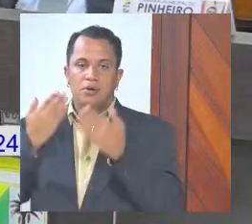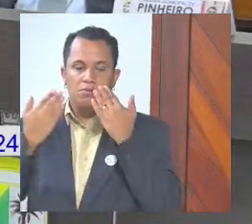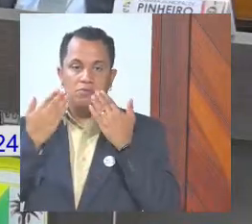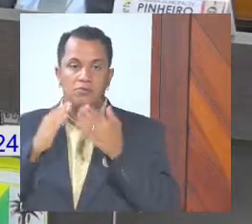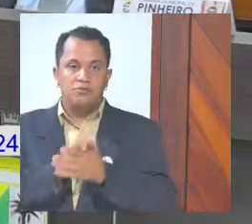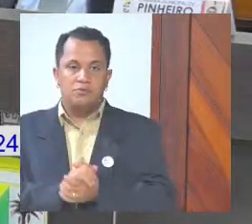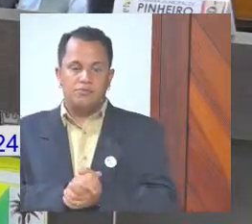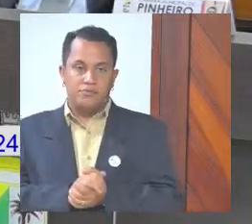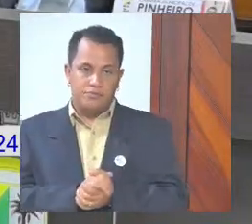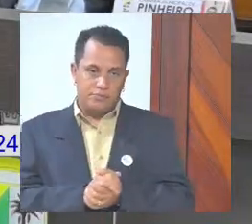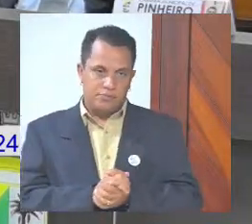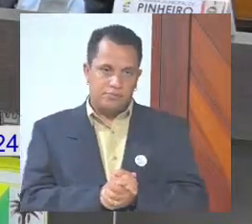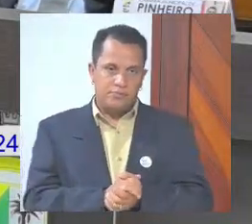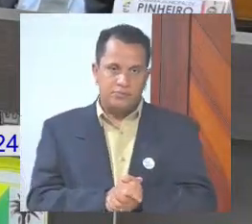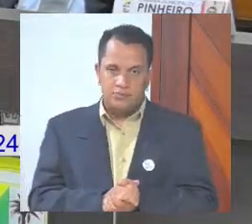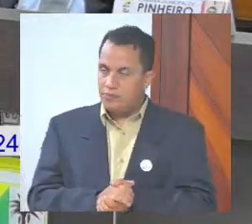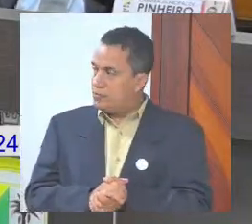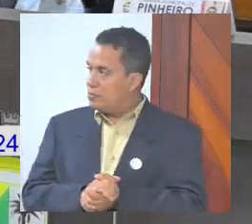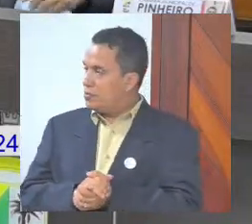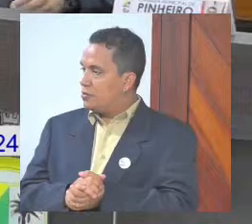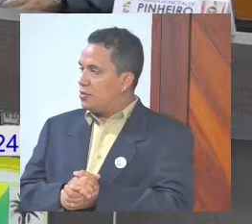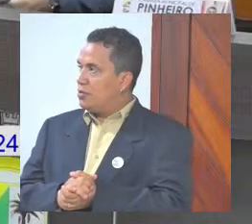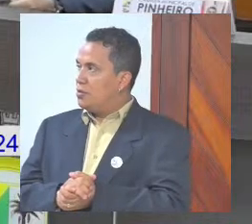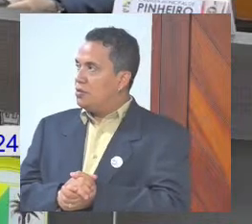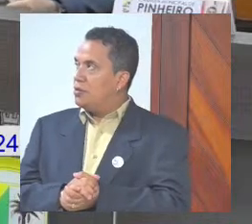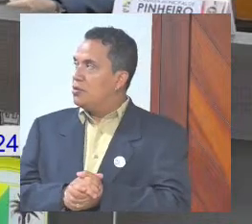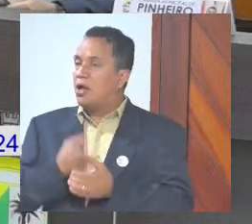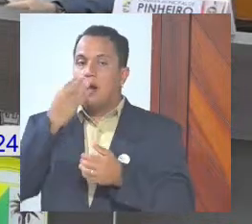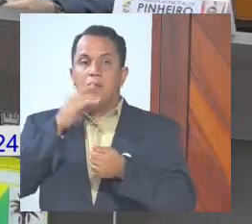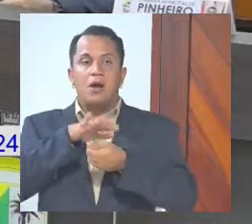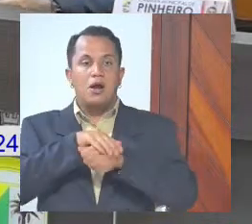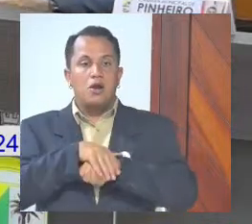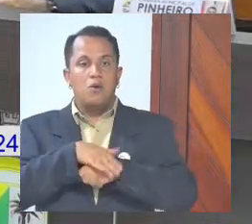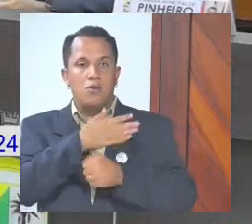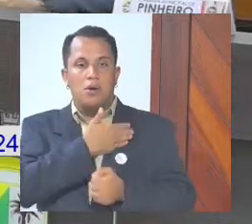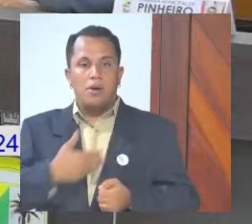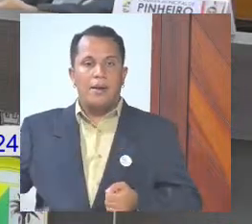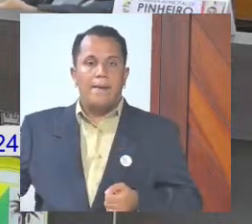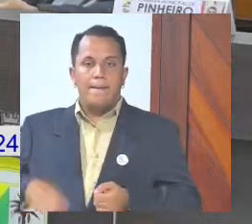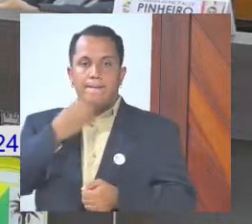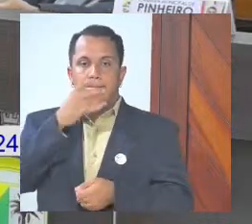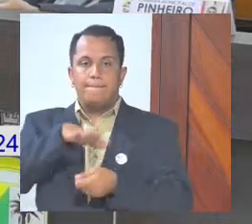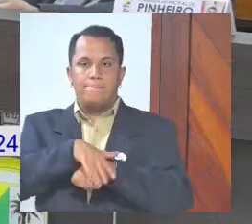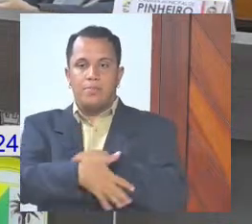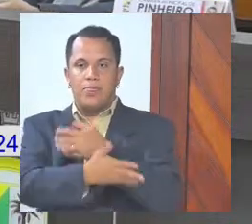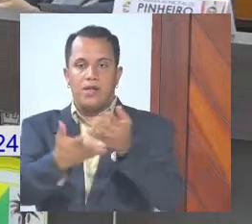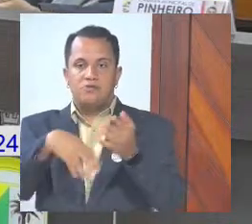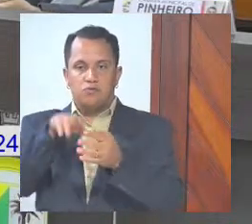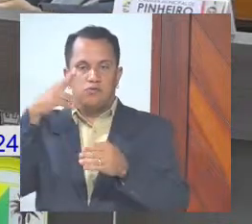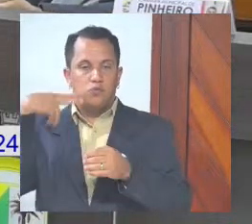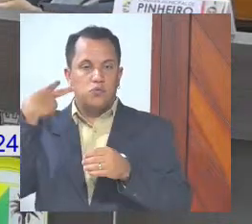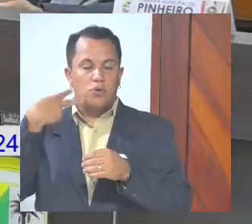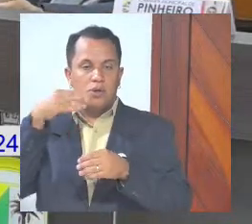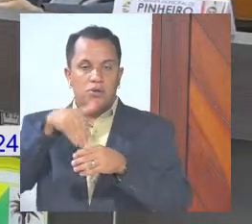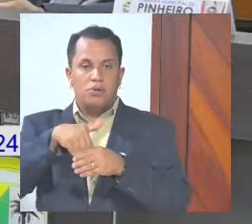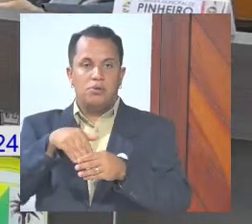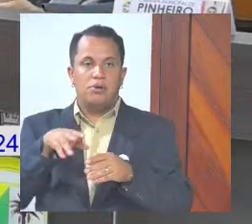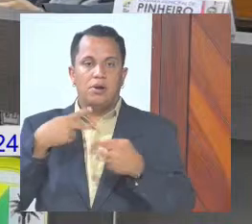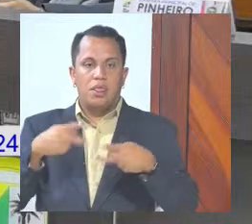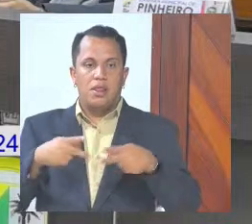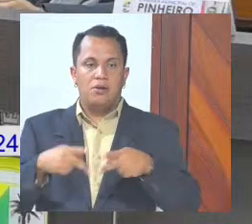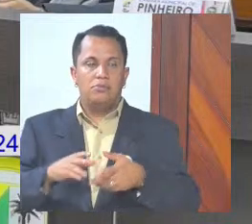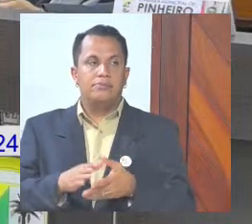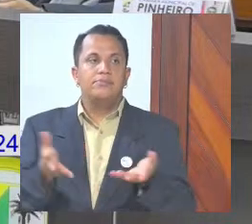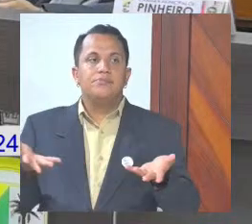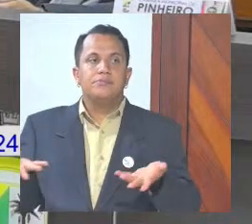discutir o vereador Felipe Chicão. Oi. Boa noite, senhor presidente. Boa noite, colegas vereadores. Todos os visitantes que